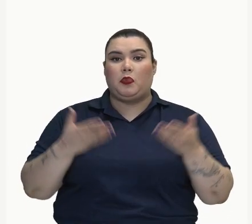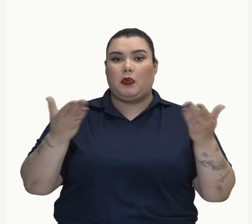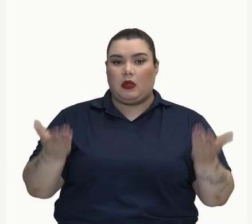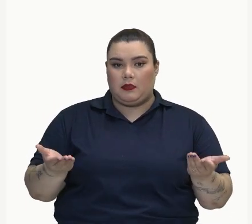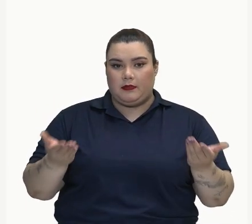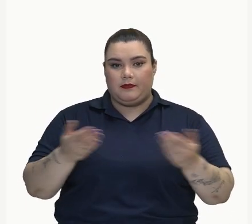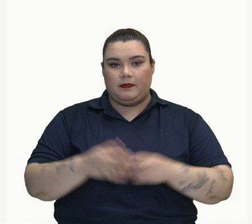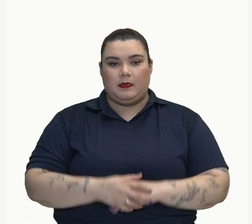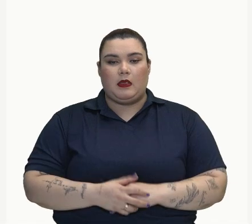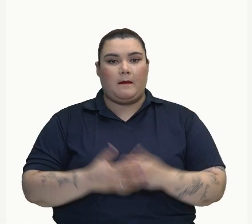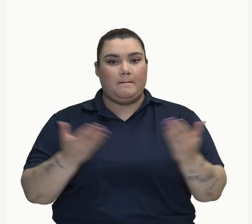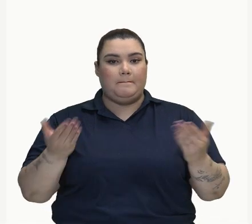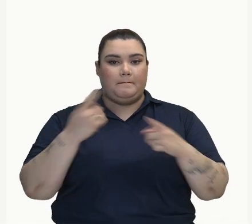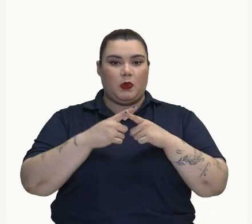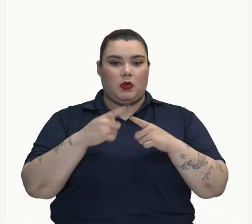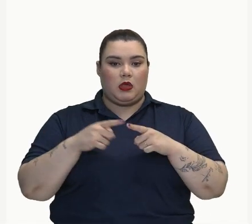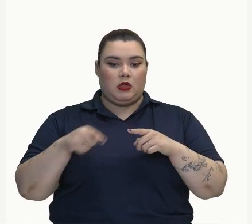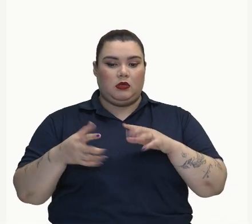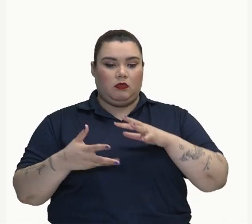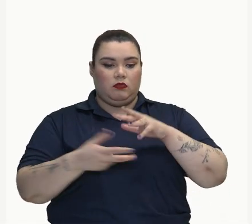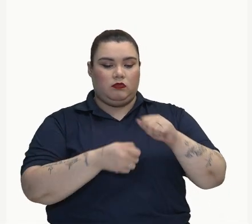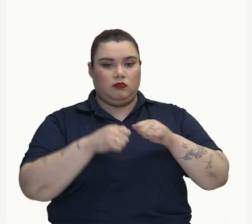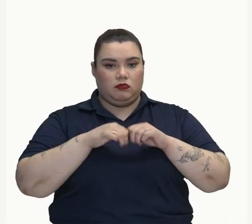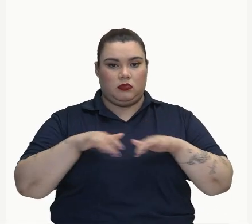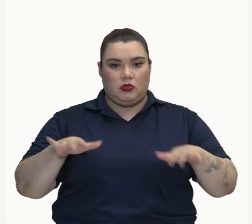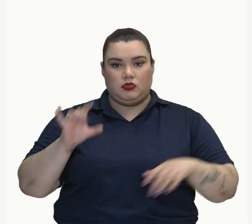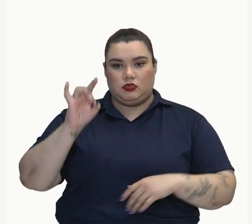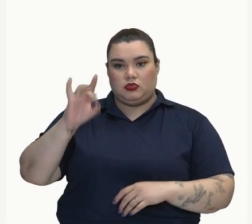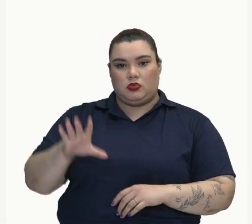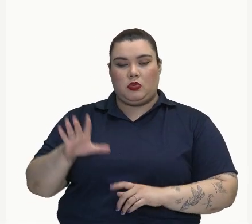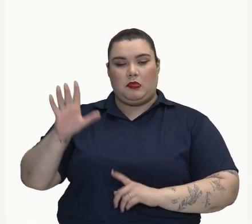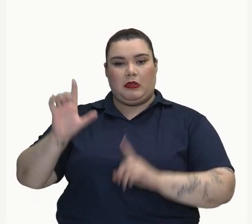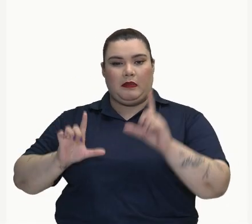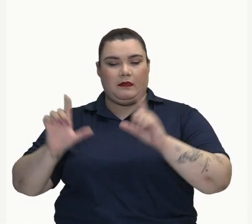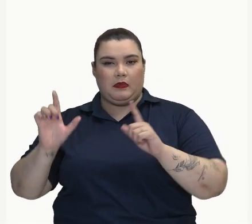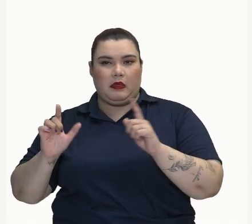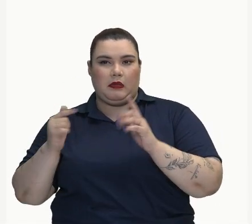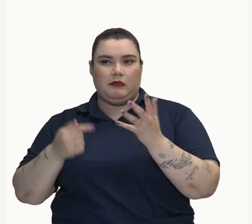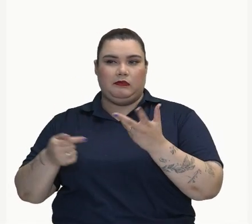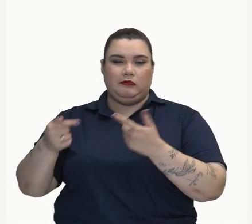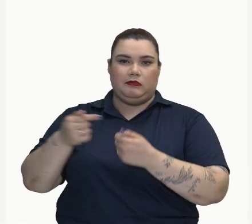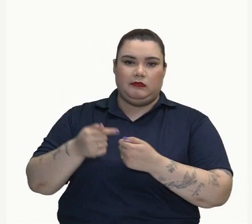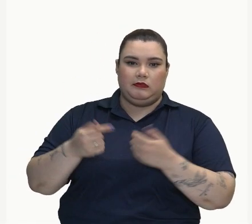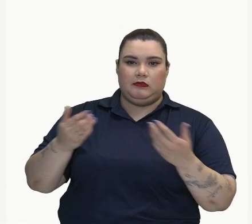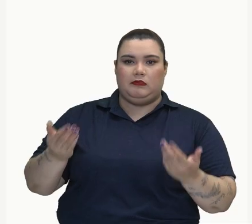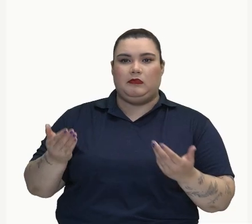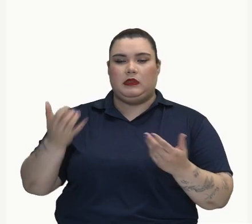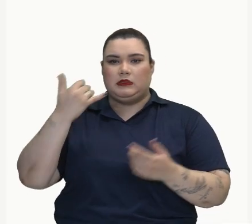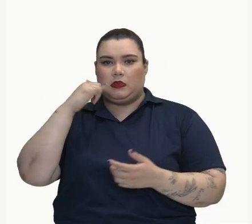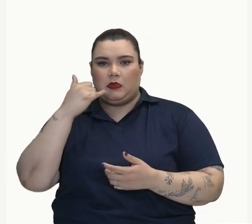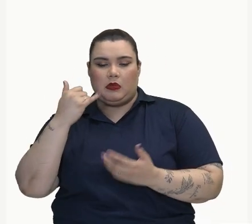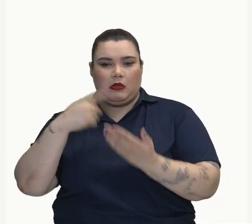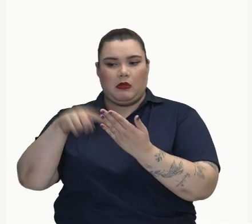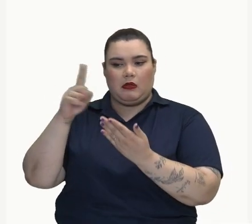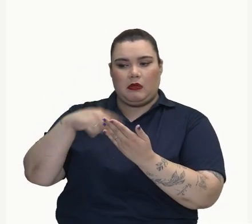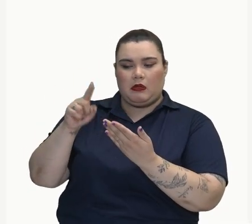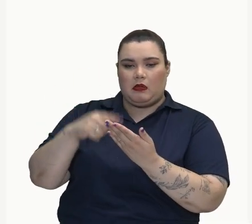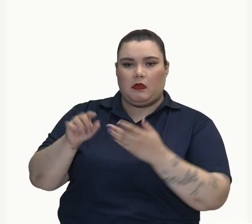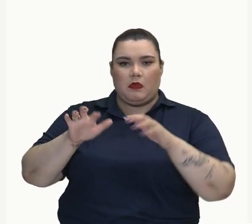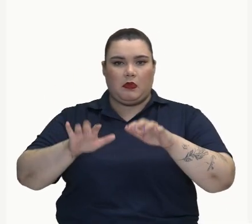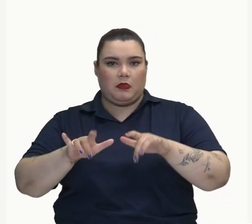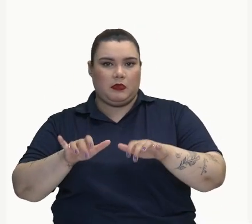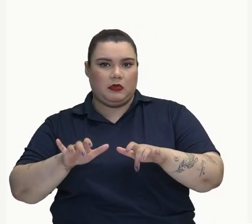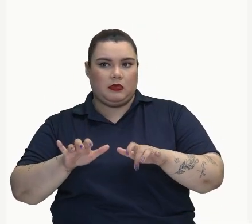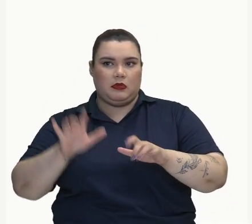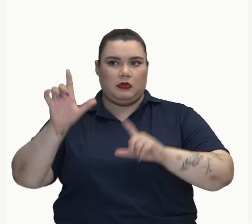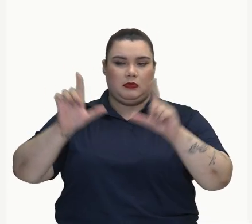Então, porque a globalização ela não vai acontecer apenas nas telas, né? Através dos celulares, através de computadores,